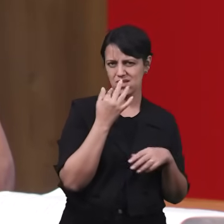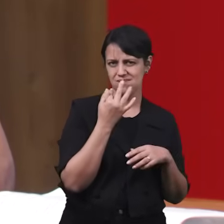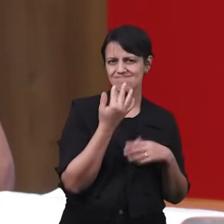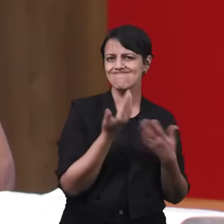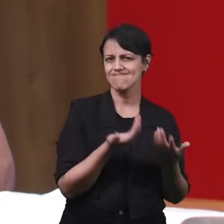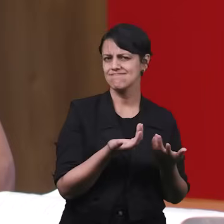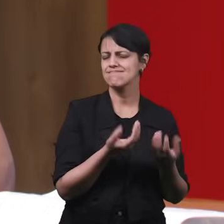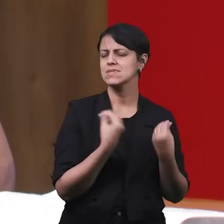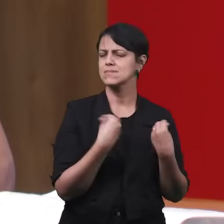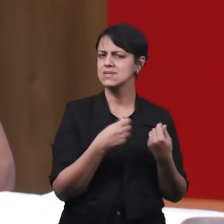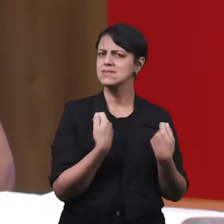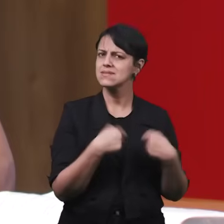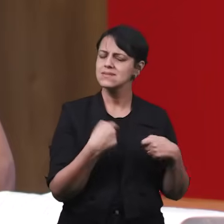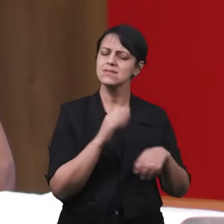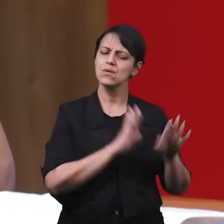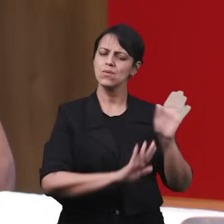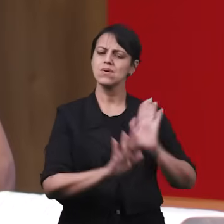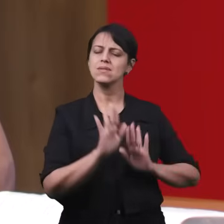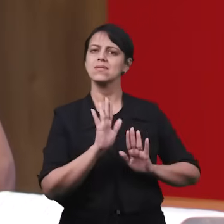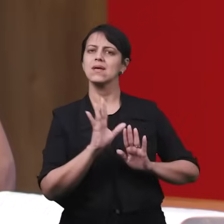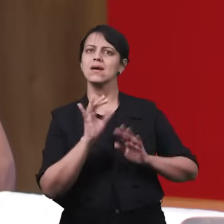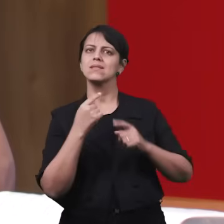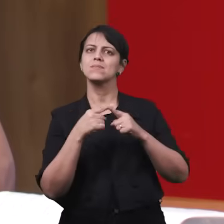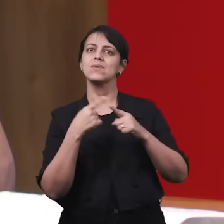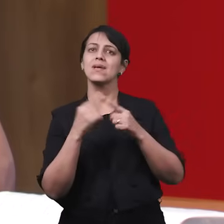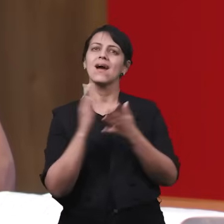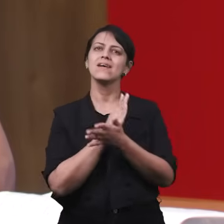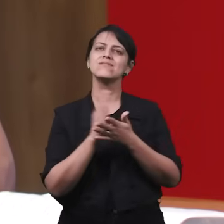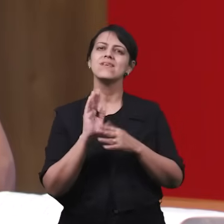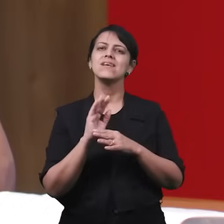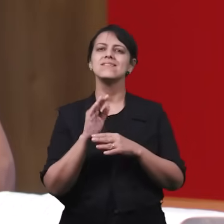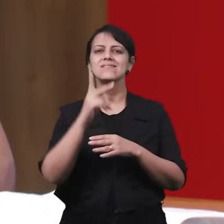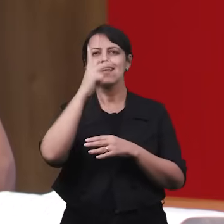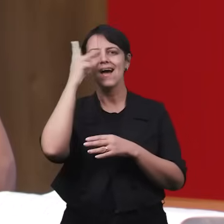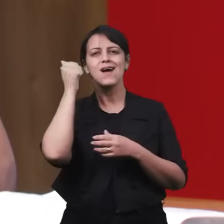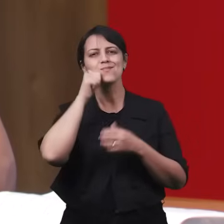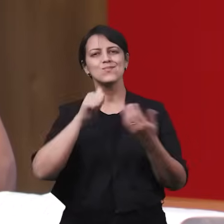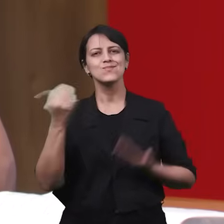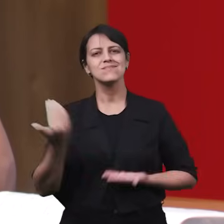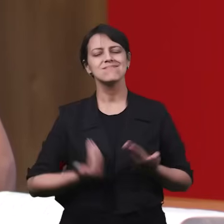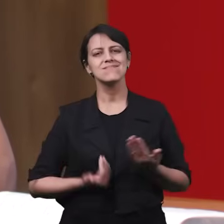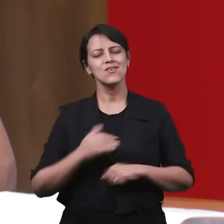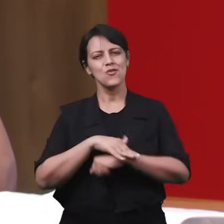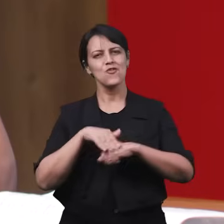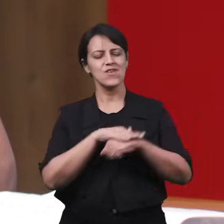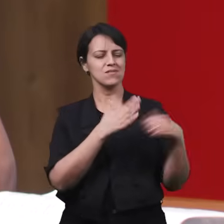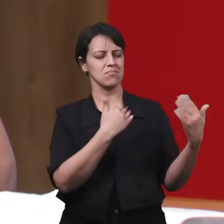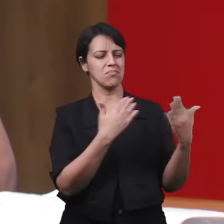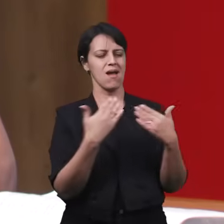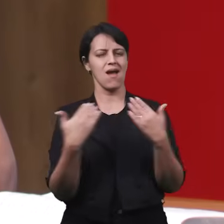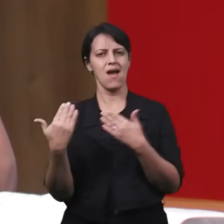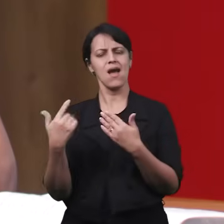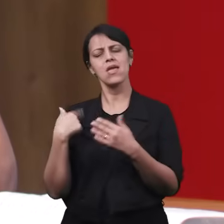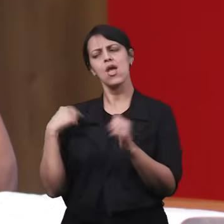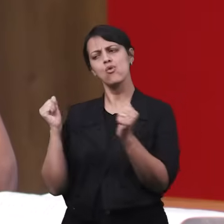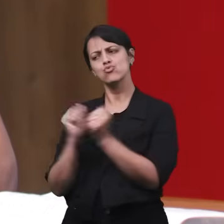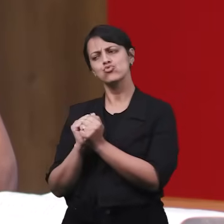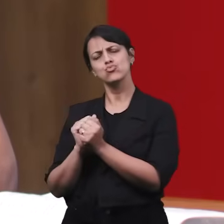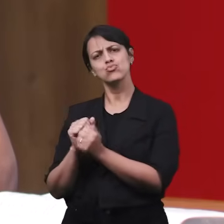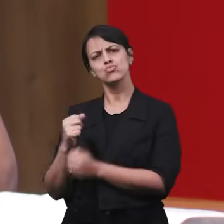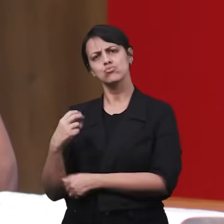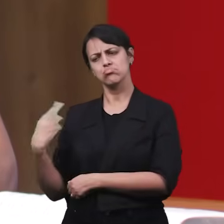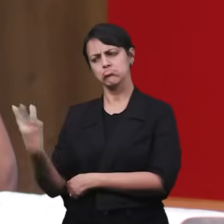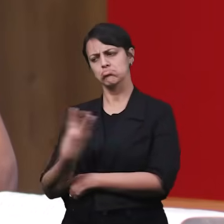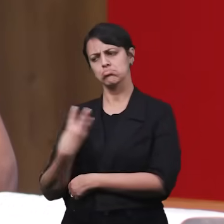isso me marcou muito, porque depois do culto as irmãs às vezes ficam ali fora conversando e eu estava junto a outras duas e